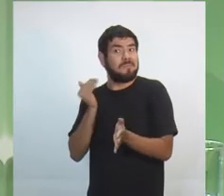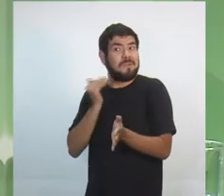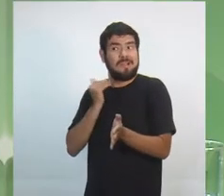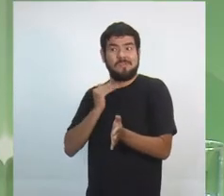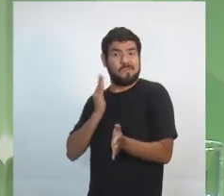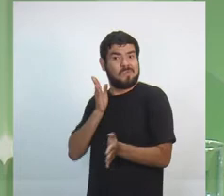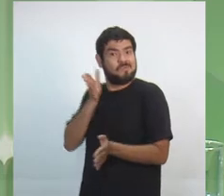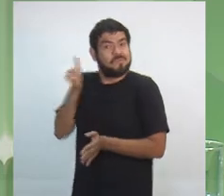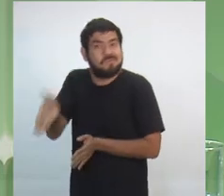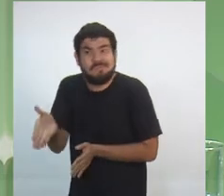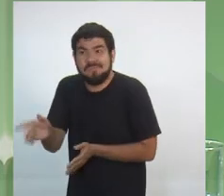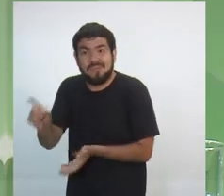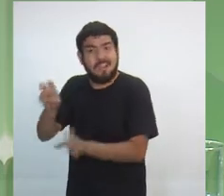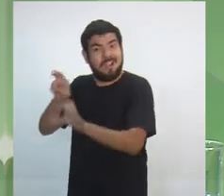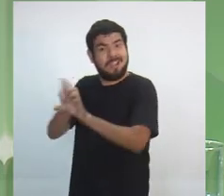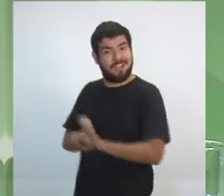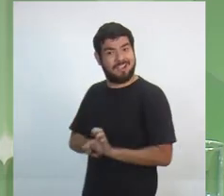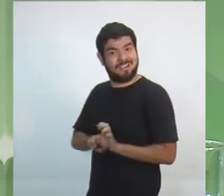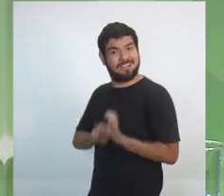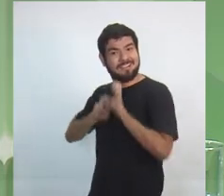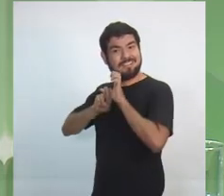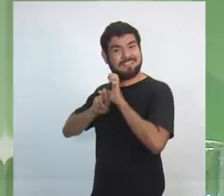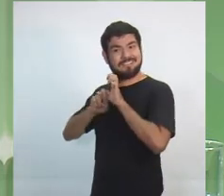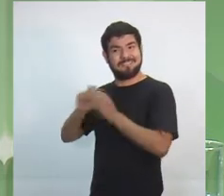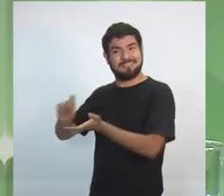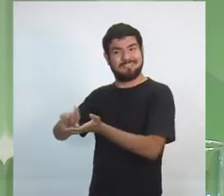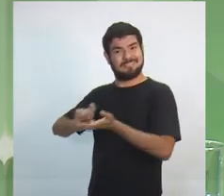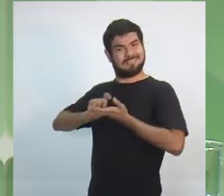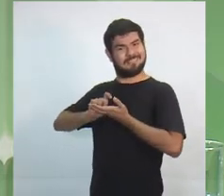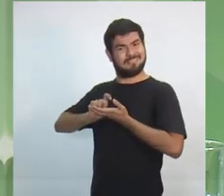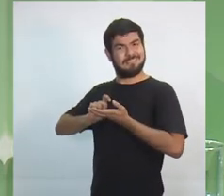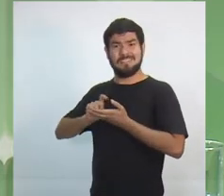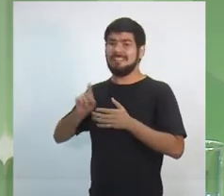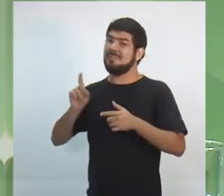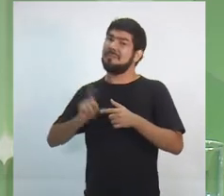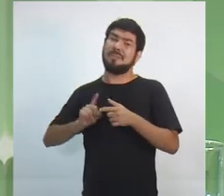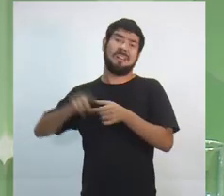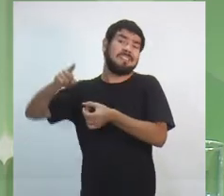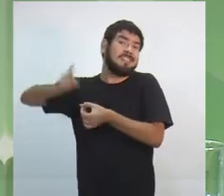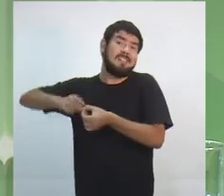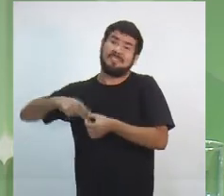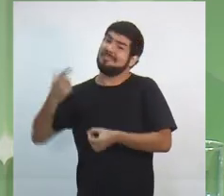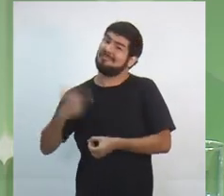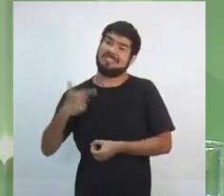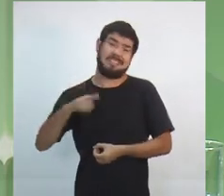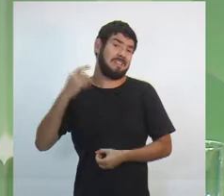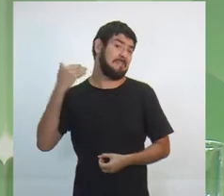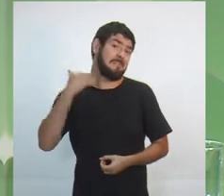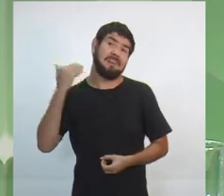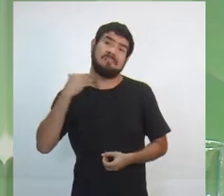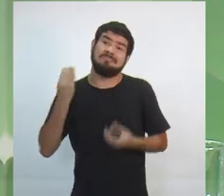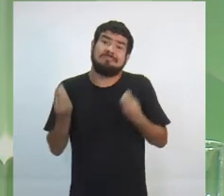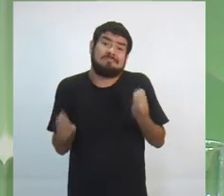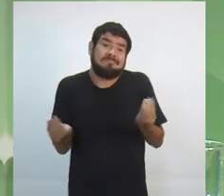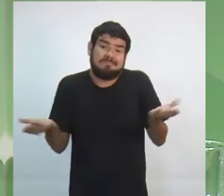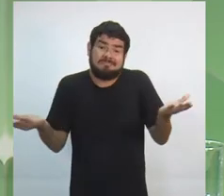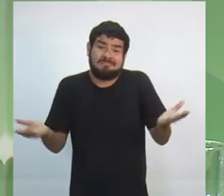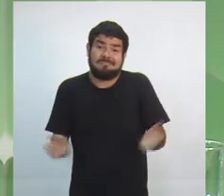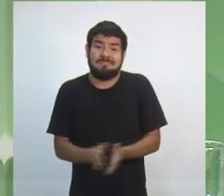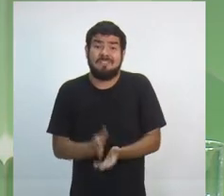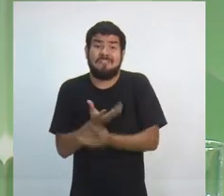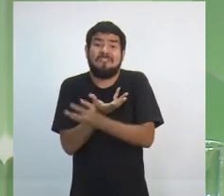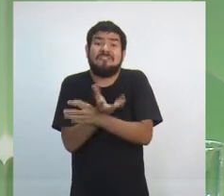principalmente porque nem todos os municípios têm agências bancárias. Qual a sua proposta para resolver esse vazio bancário?